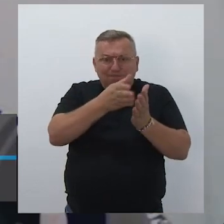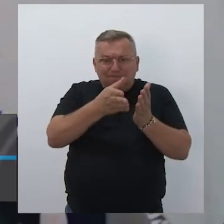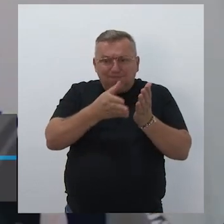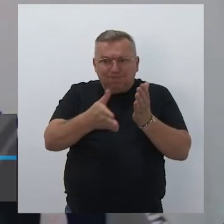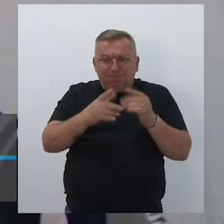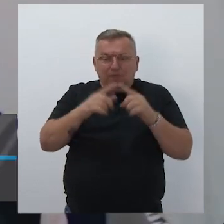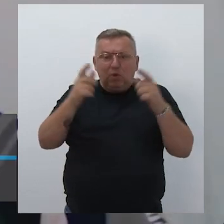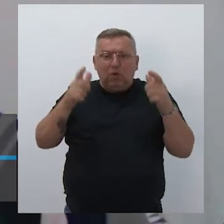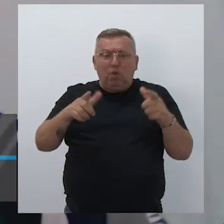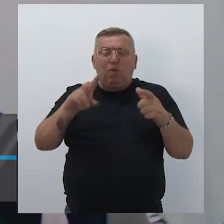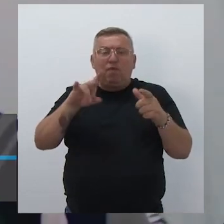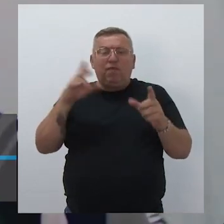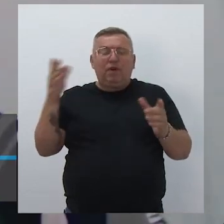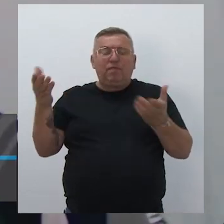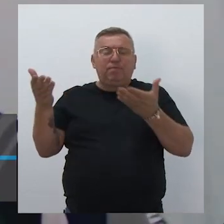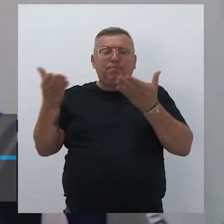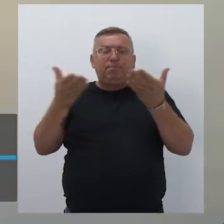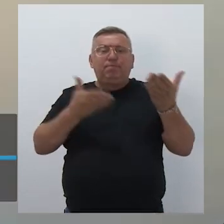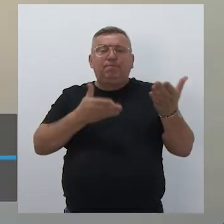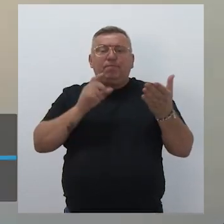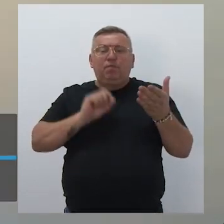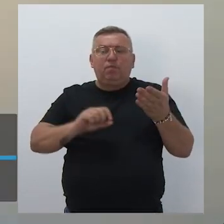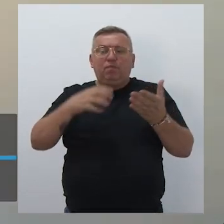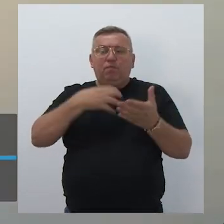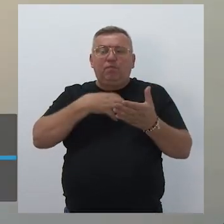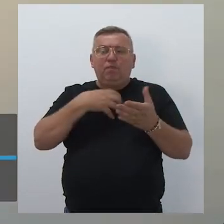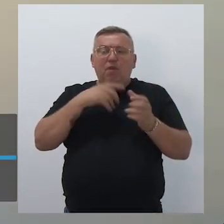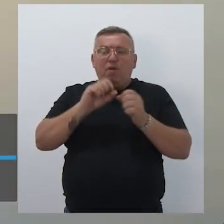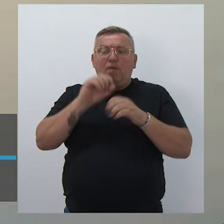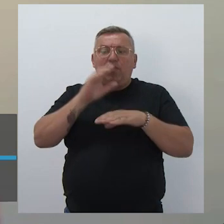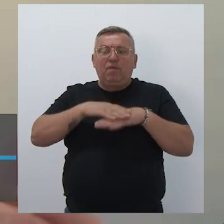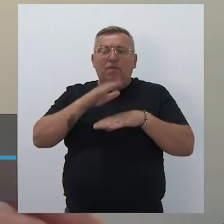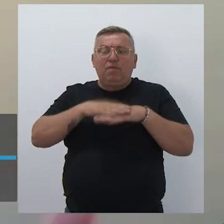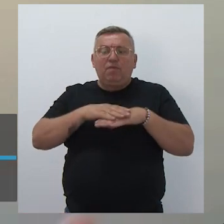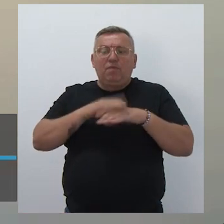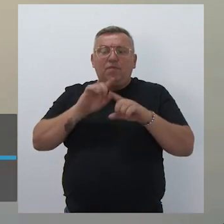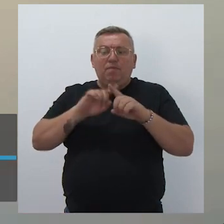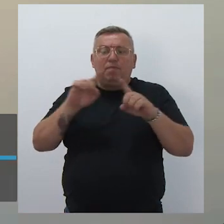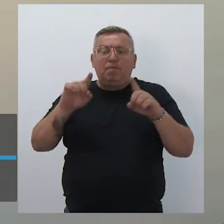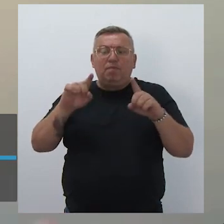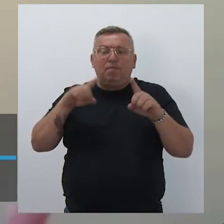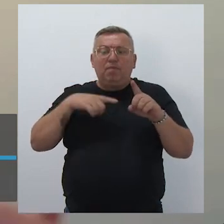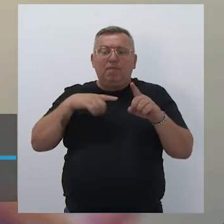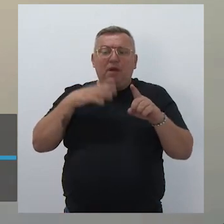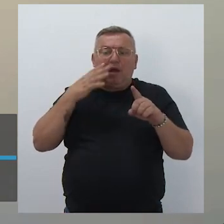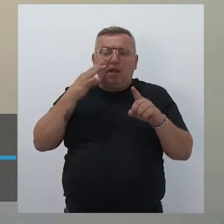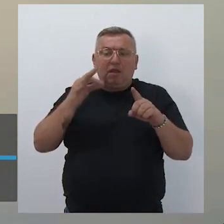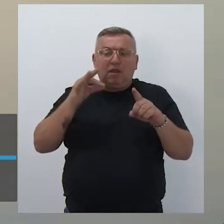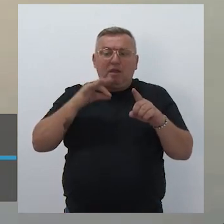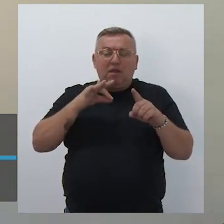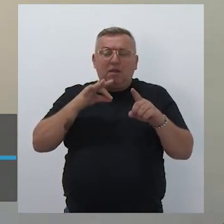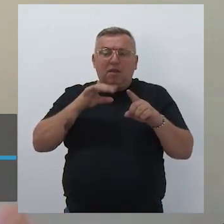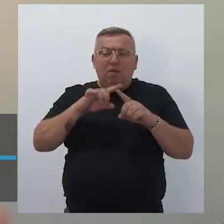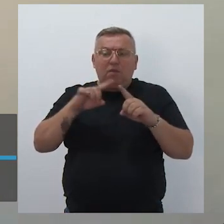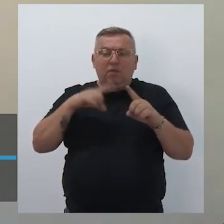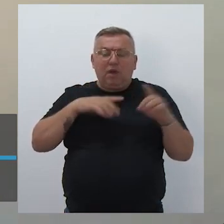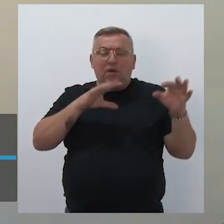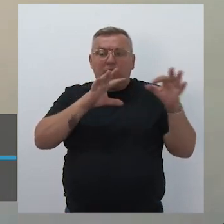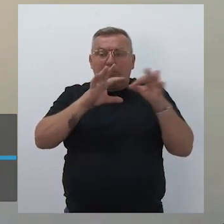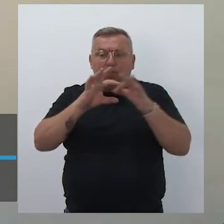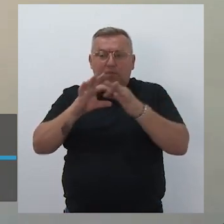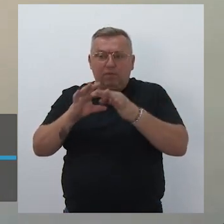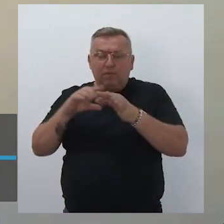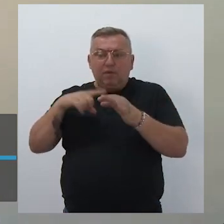eles vão trazer essa forma de fazer, né? Mas a questão da contextualização, ela